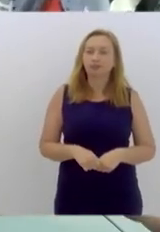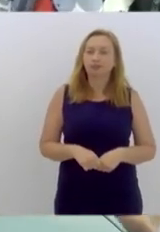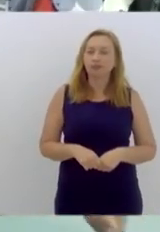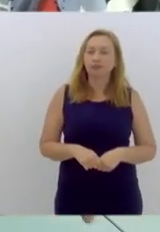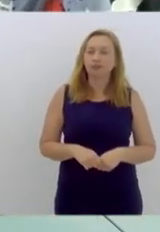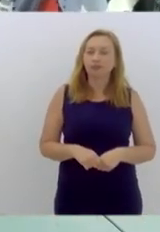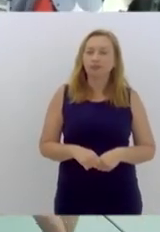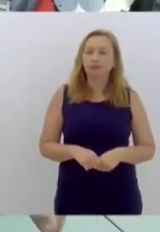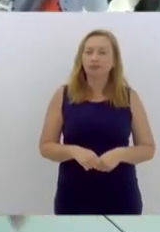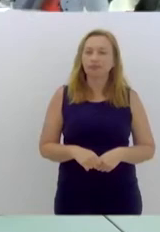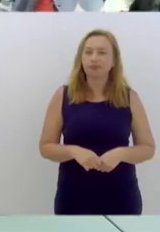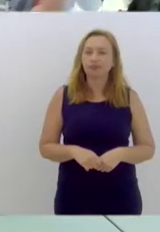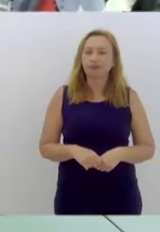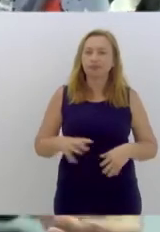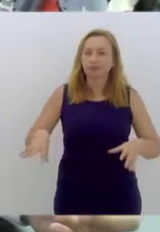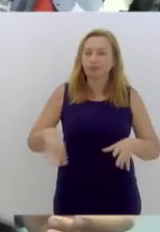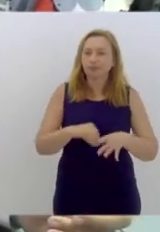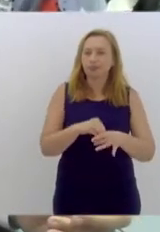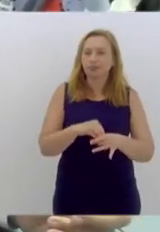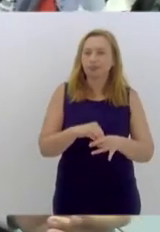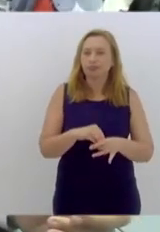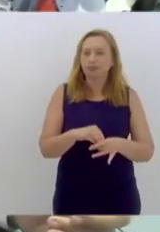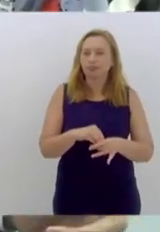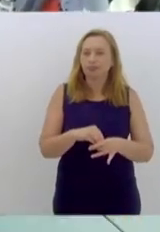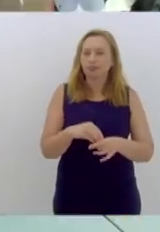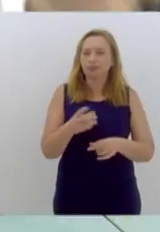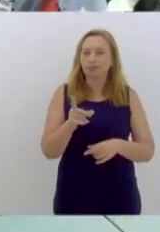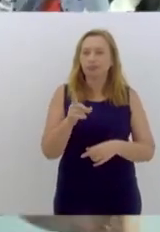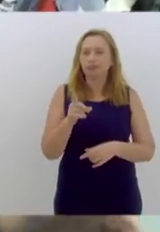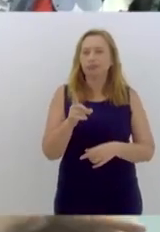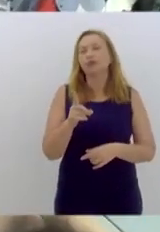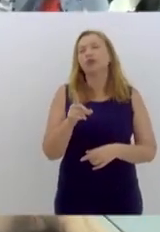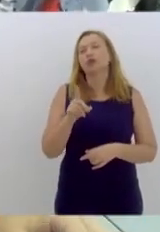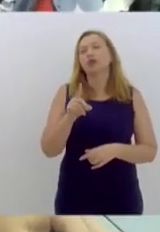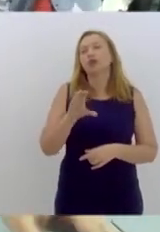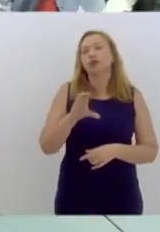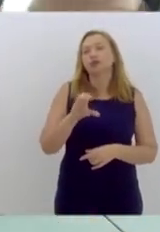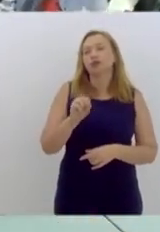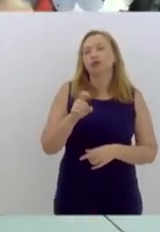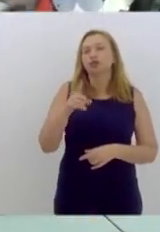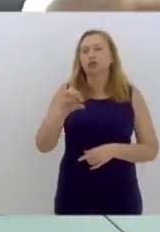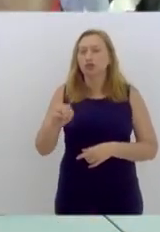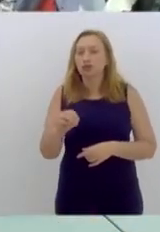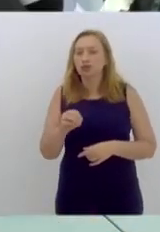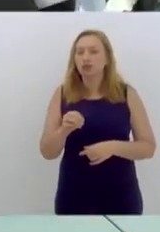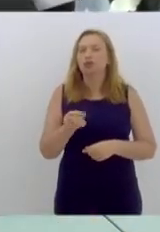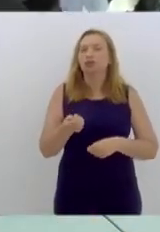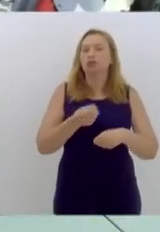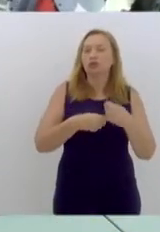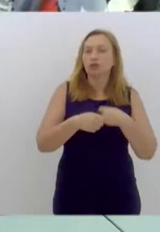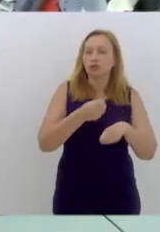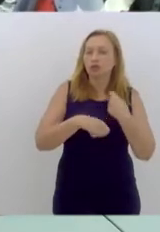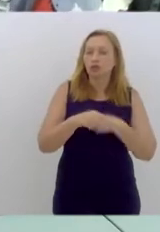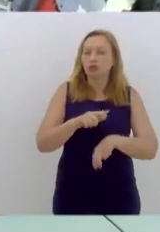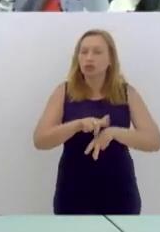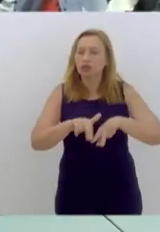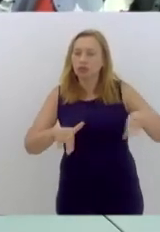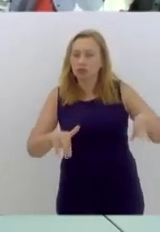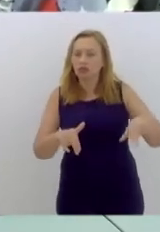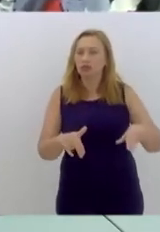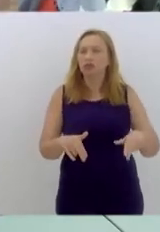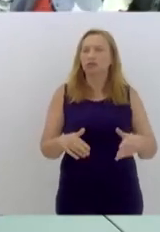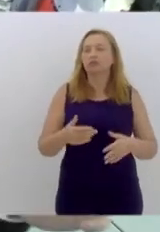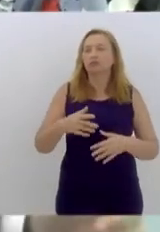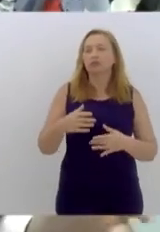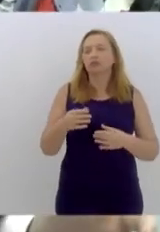atingido, precisa ser incluído os aspectos socioeconômicos. E, se possível, que a gente possa incluir os aspectos de gênero, de raça, para que a gente consiga ter uma educação com